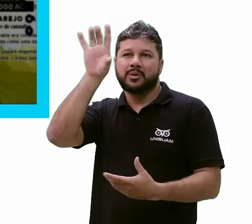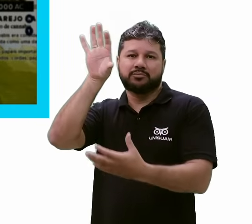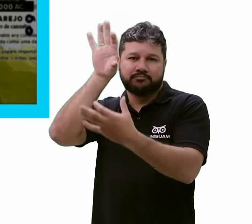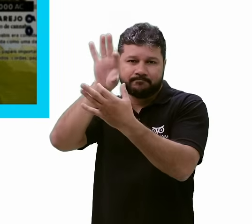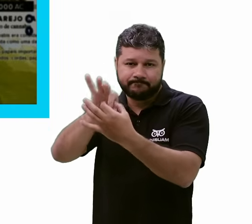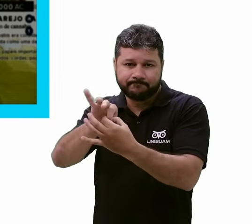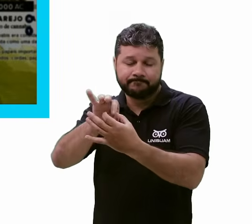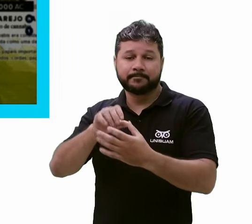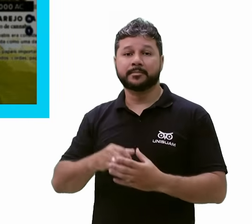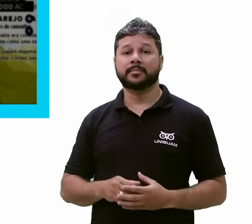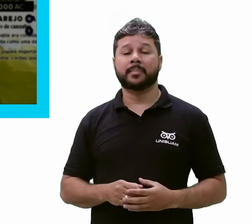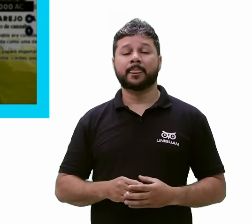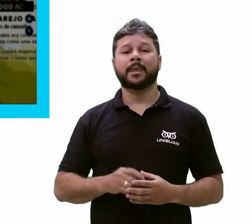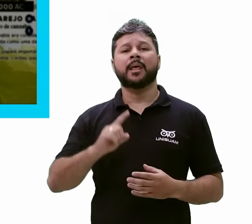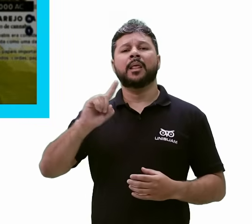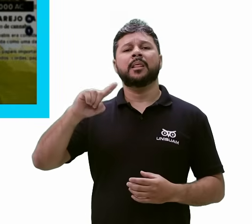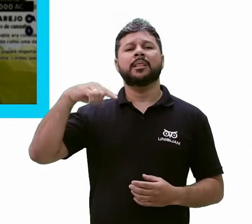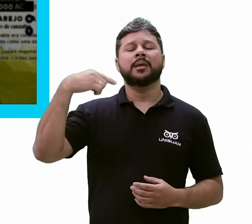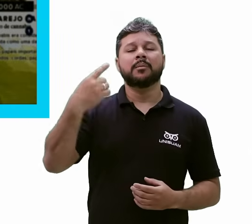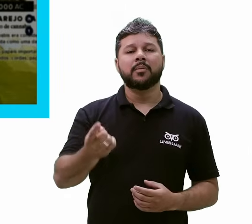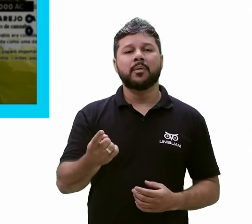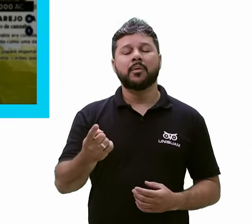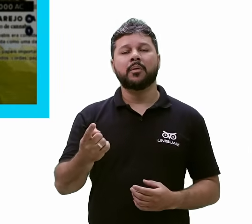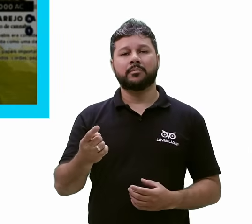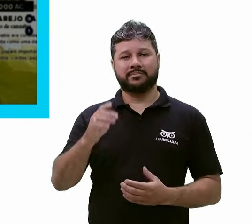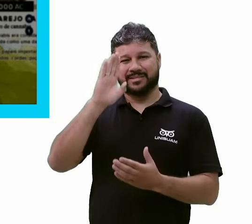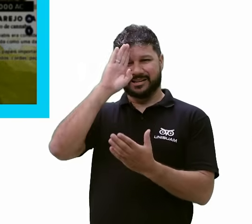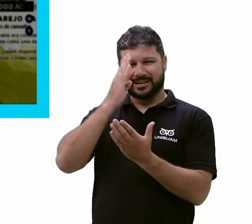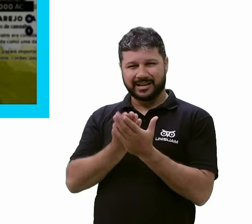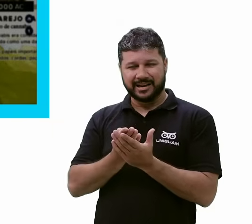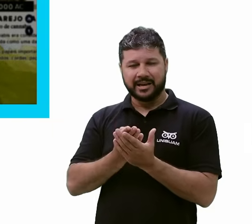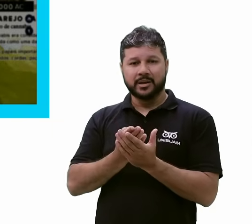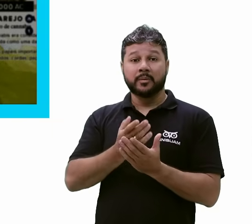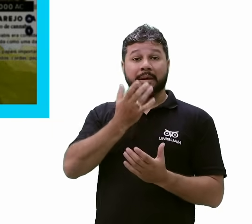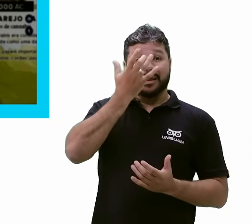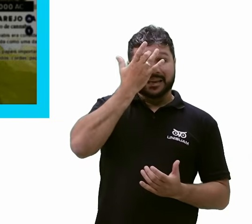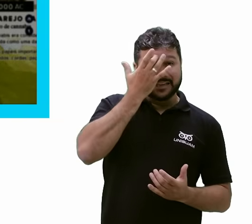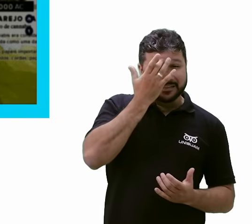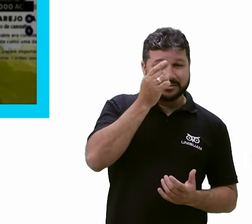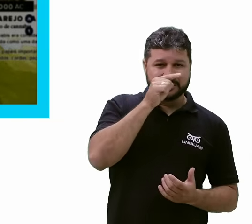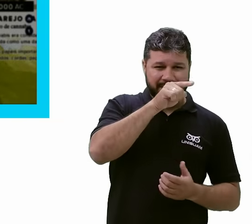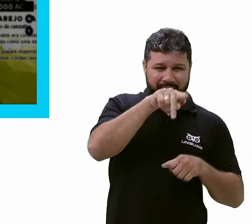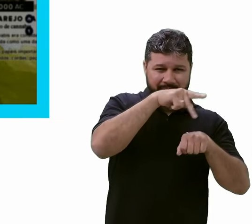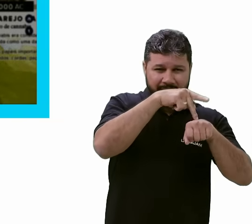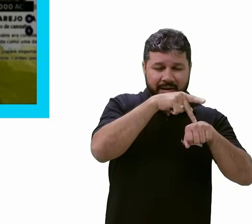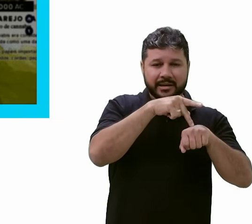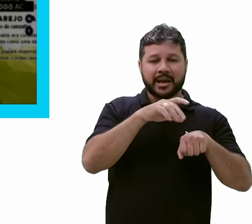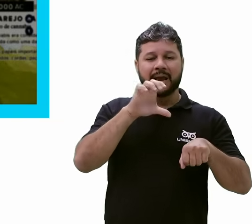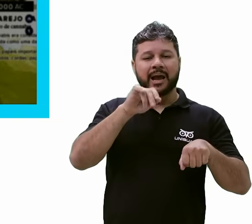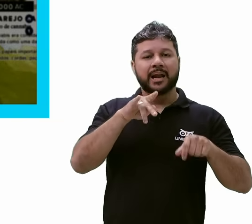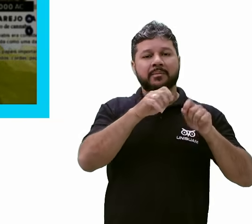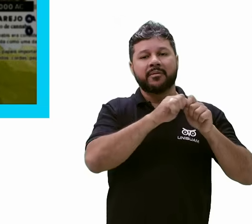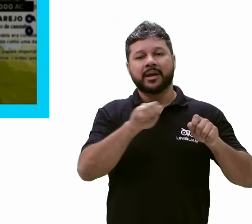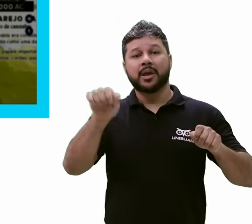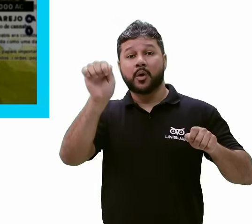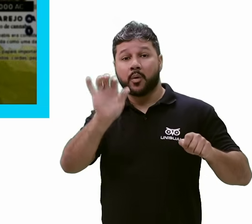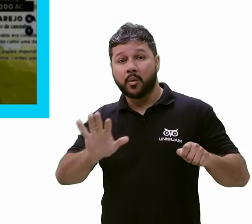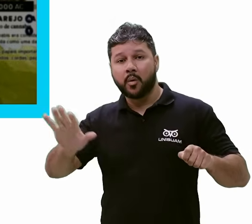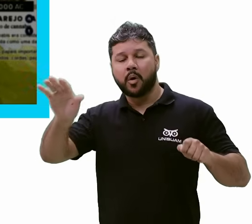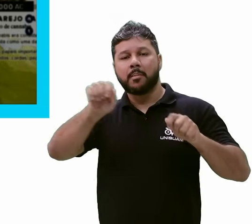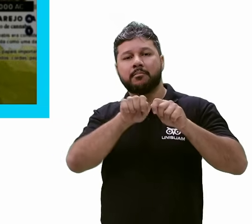A gente tem depois, acredita-se que da Índia né? A cannabis ela vai para a